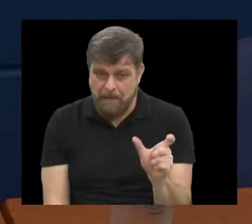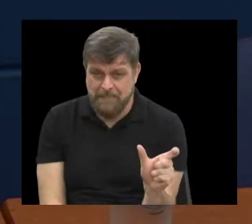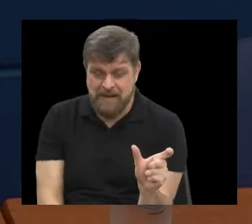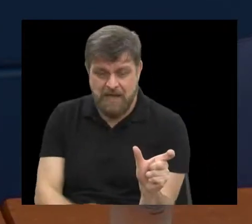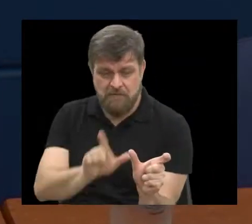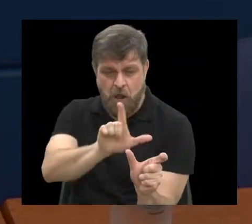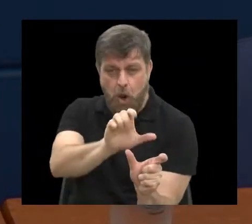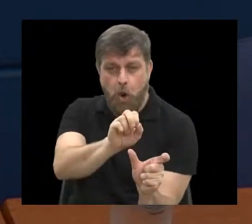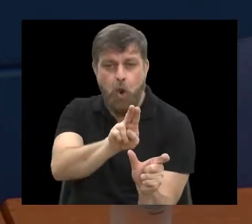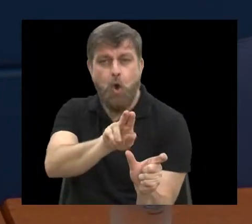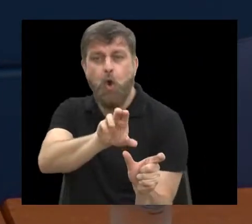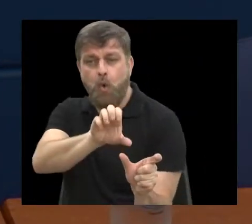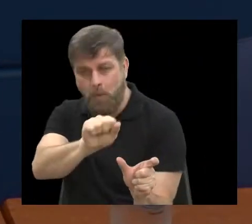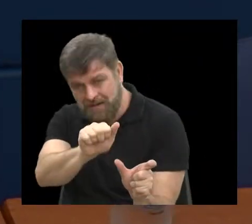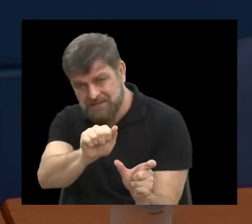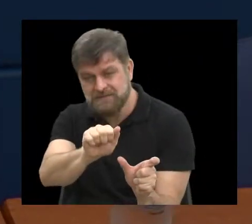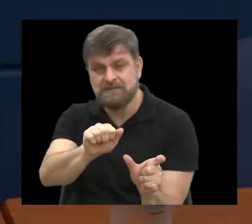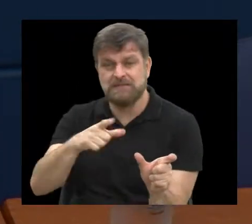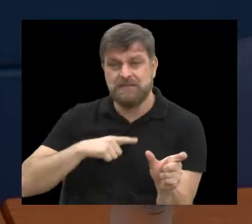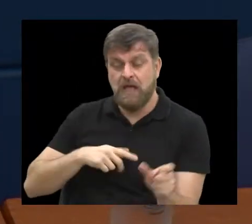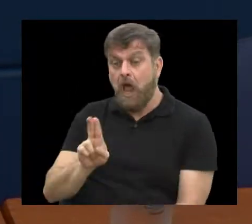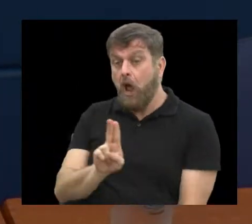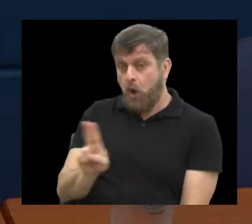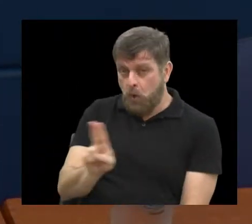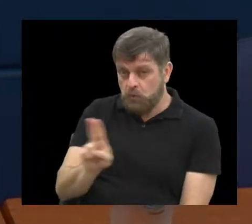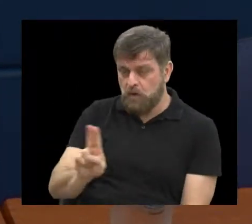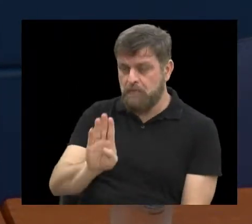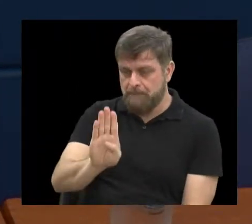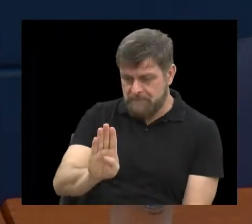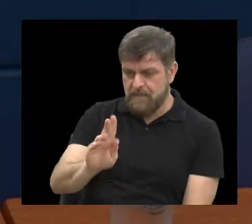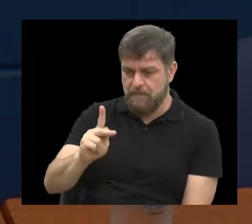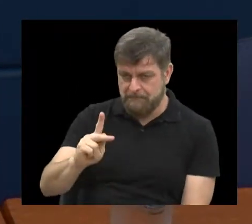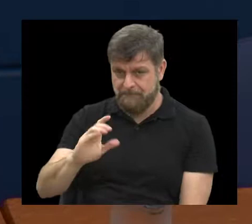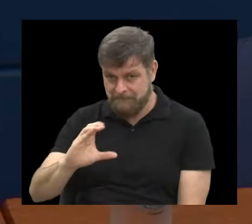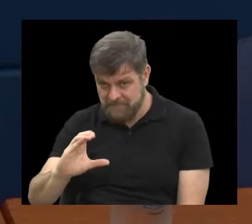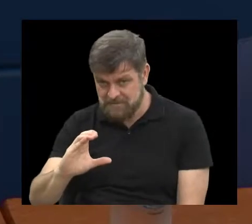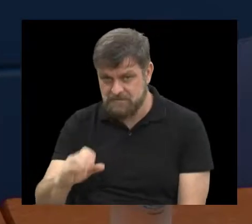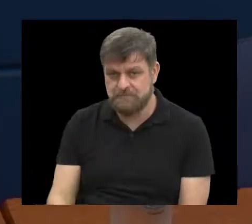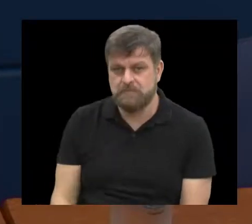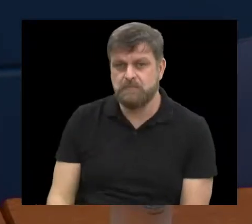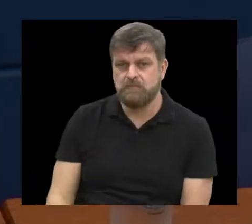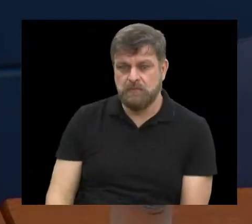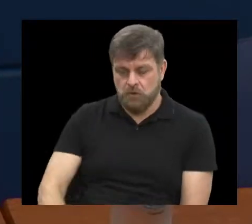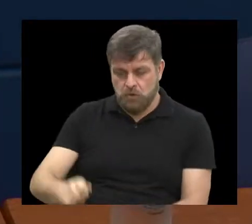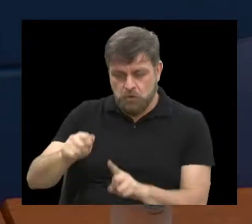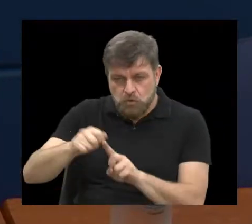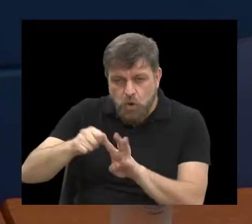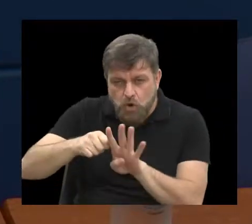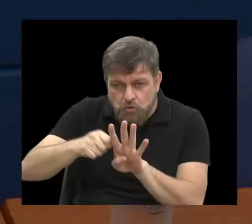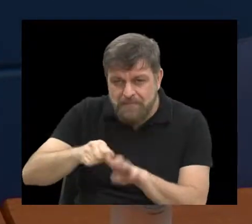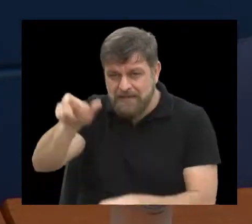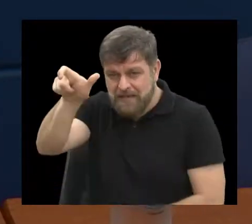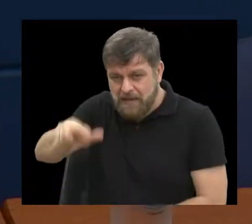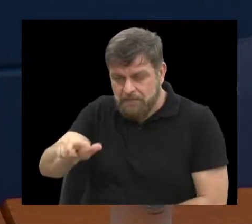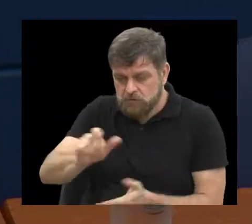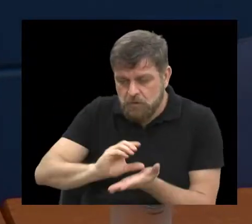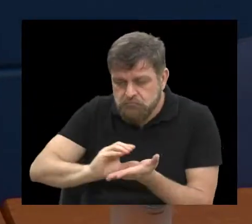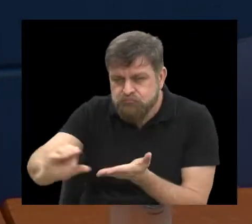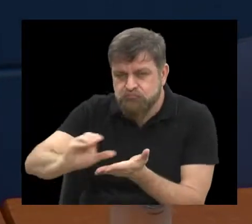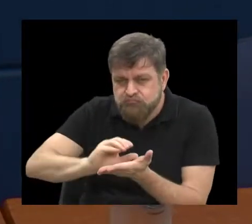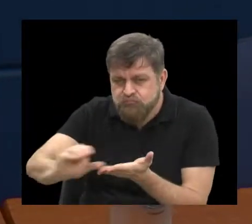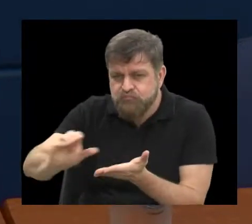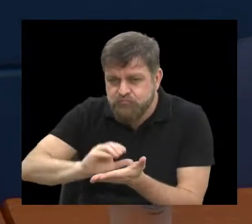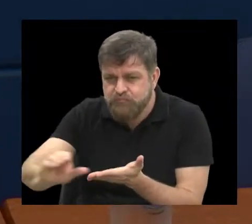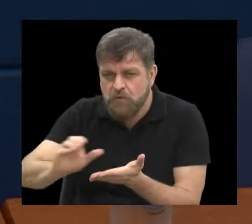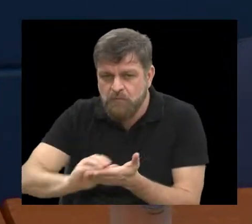Então, eu brinco que o quê? O BPC é o nome. É o nome desse benefício, benefício de prestação continuada. E LOAS é o